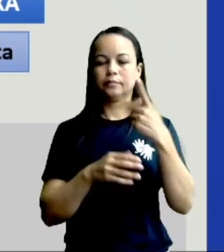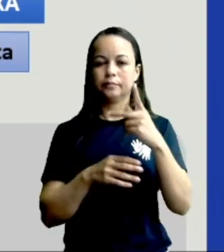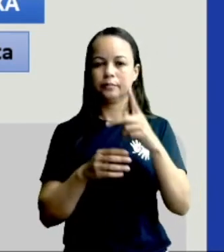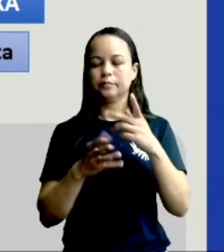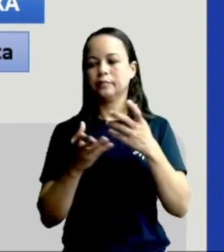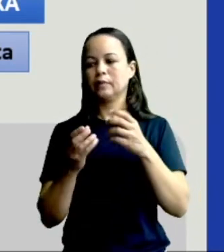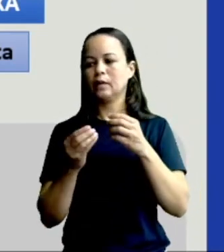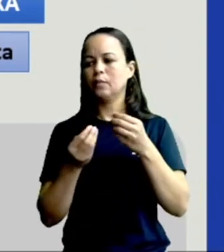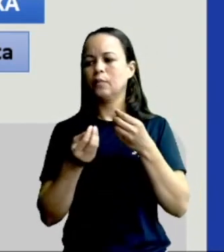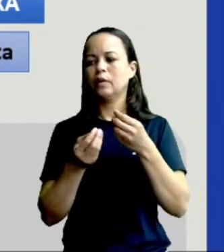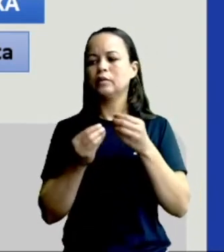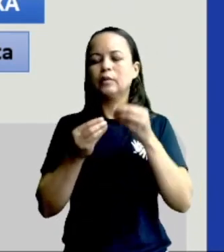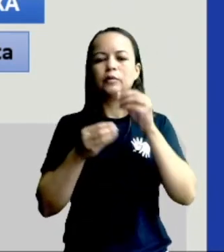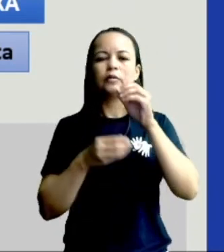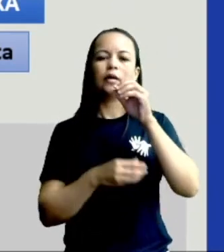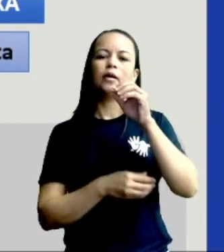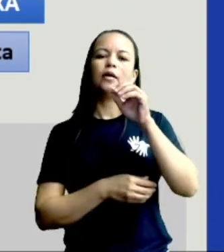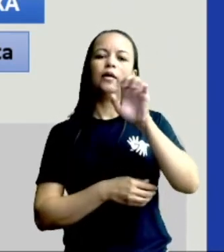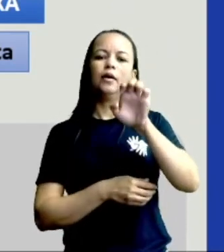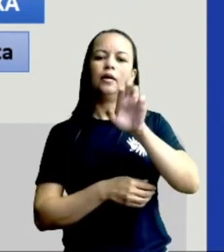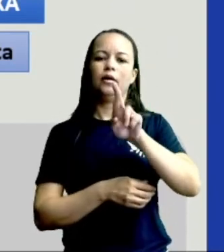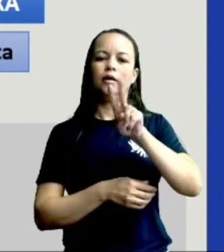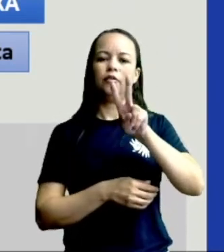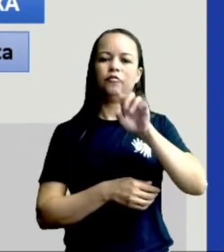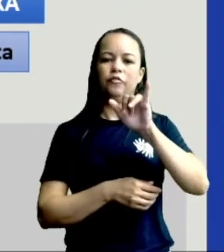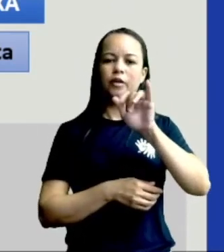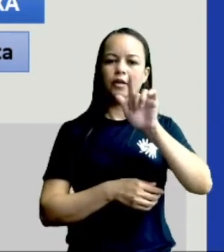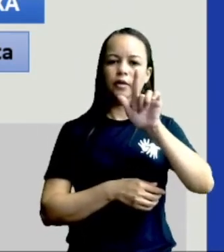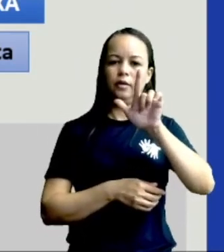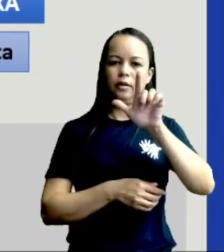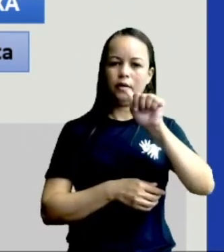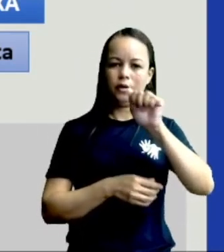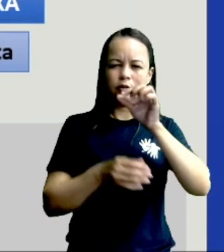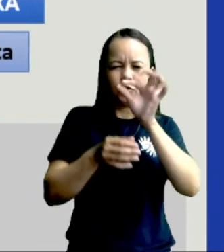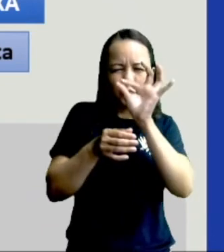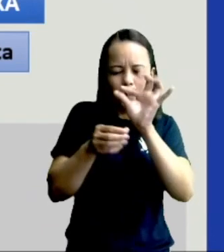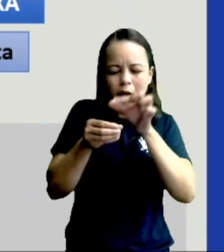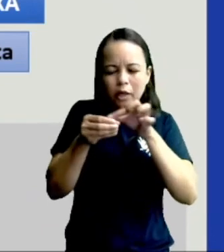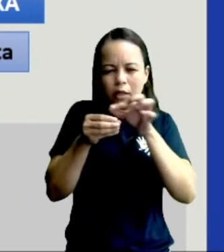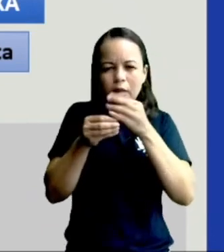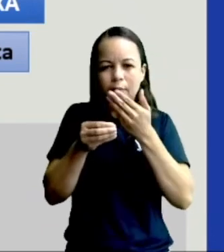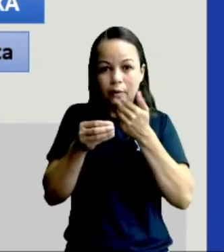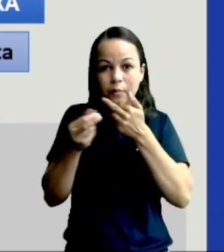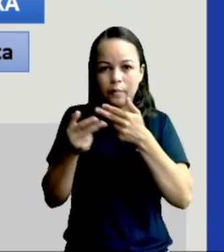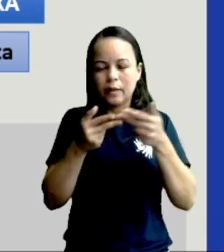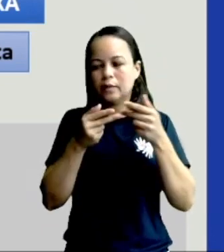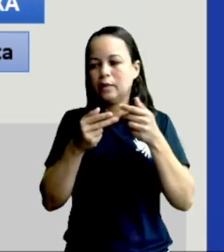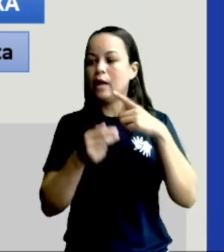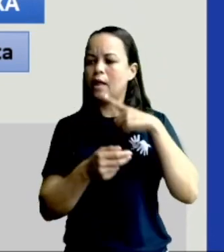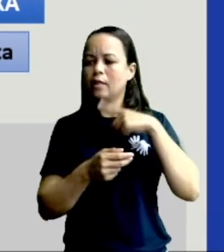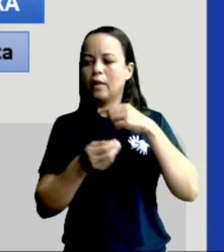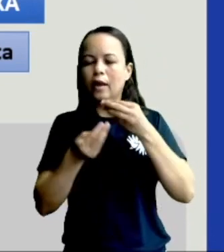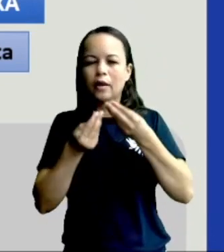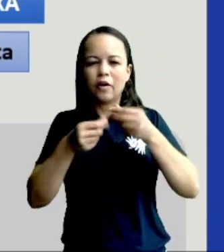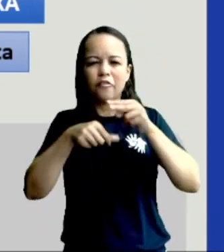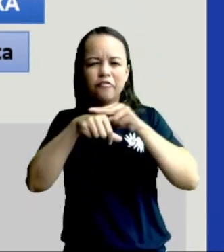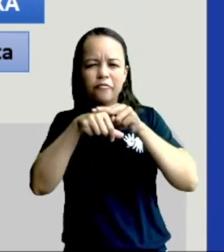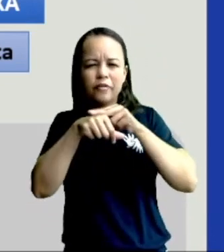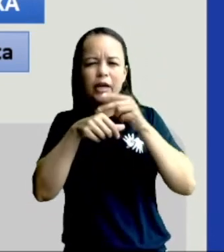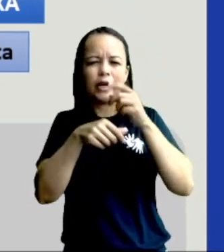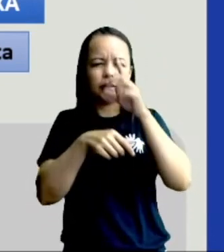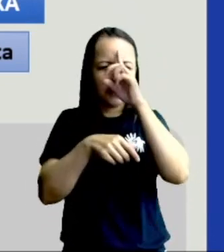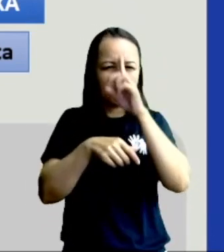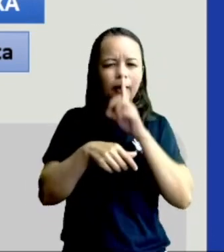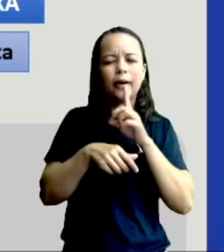das ervilhas, né? Temos ervilhas, as características dominantes para a ervilha são ervilhas lisa, amarela, cinza,